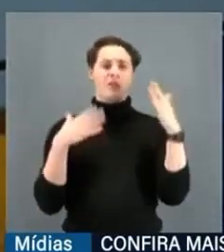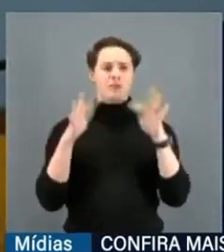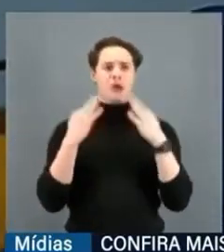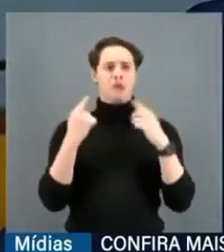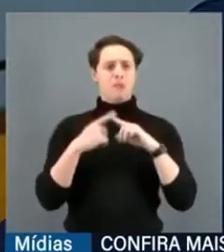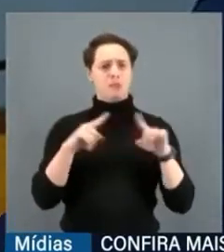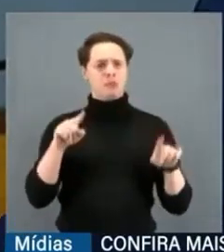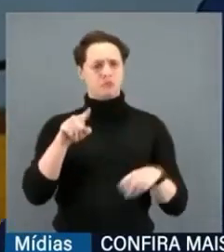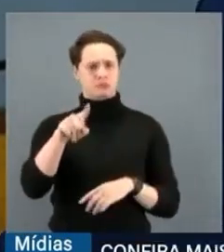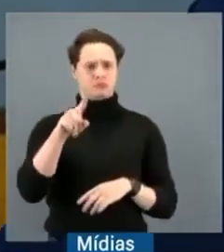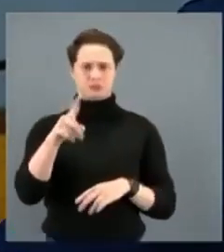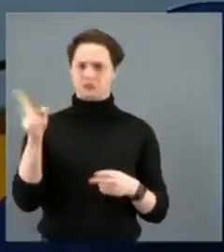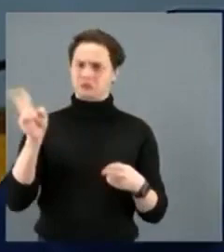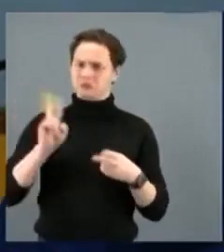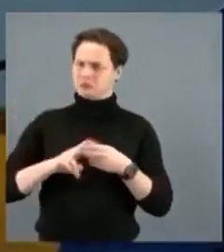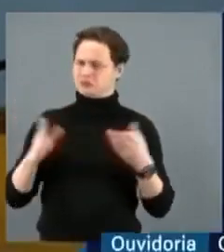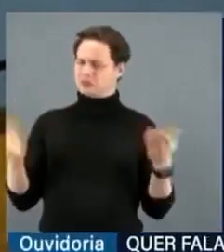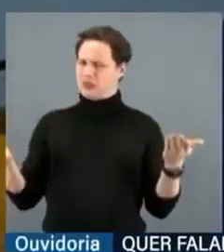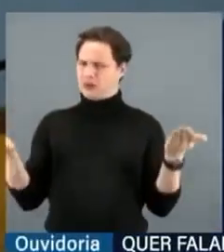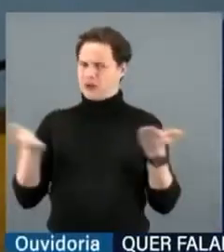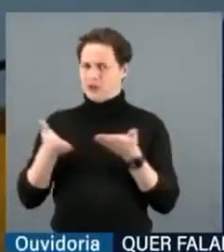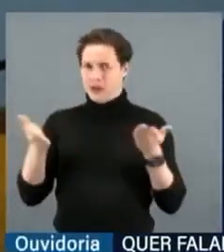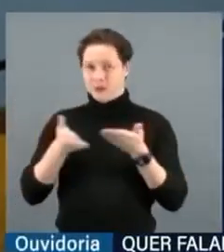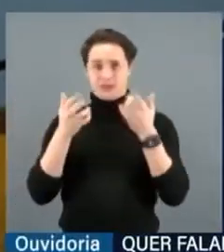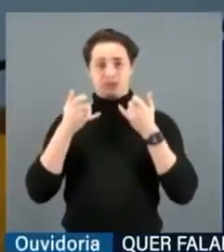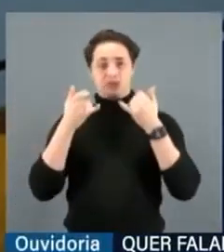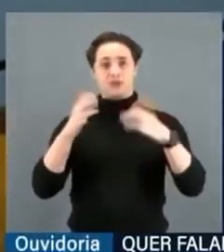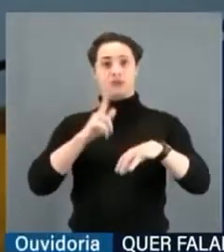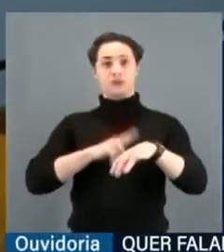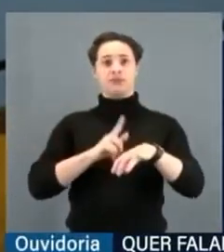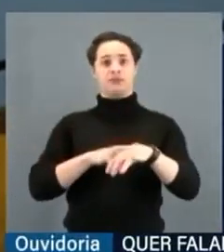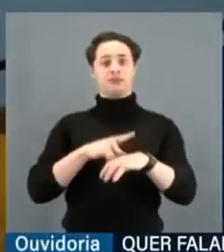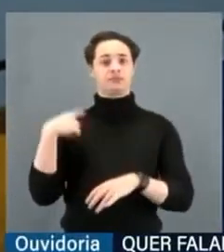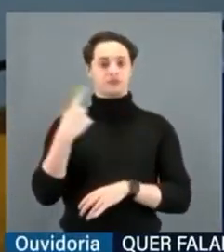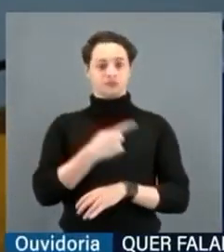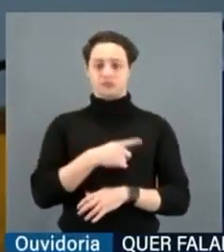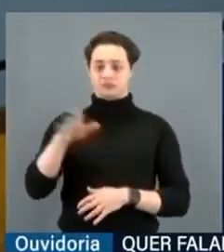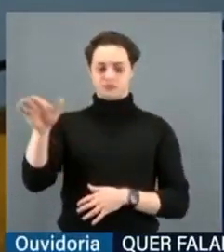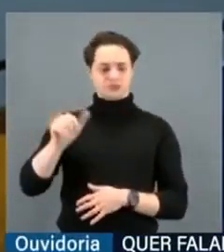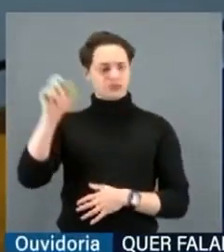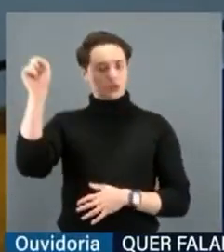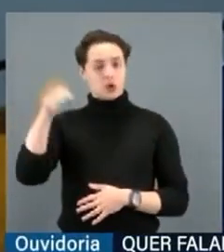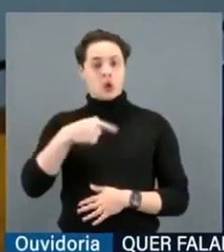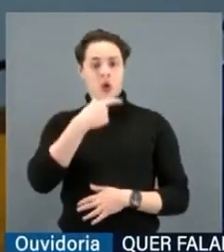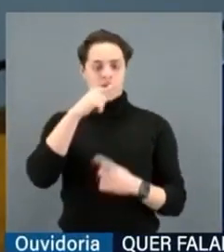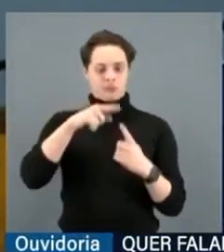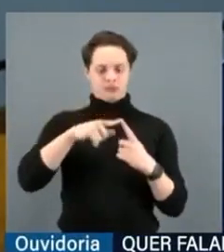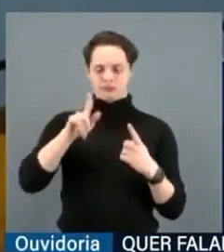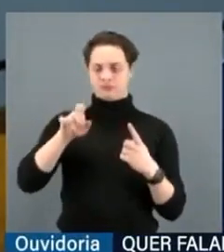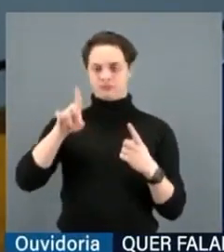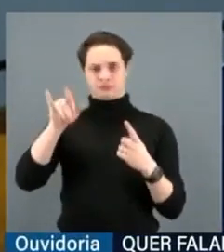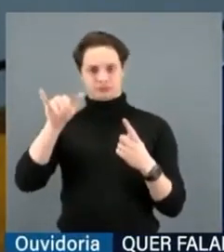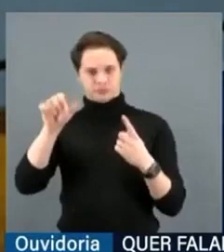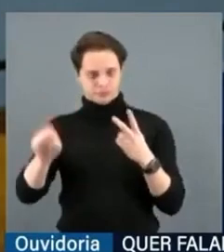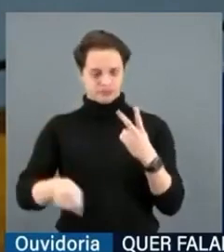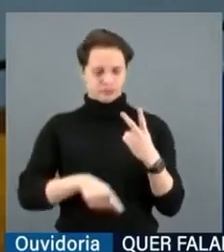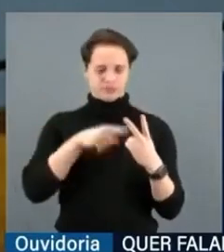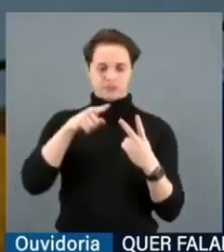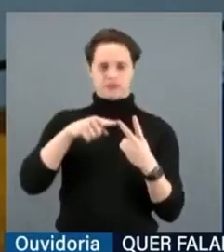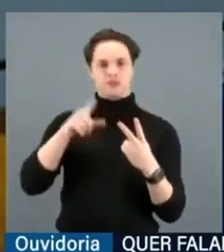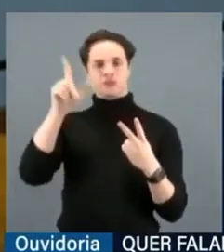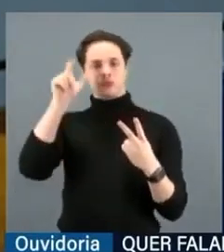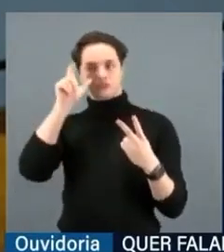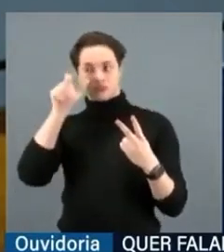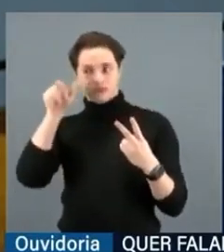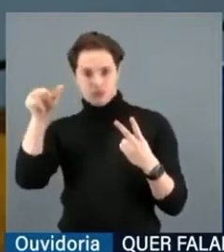Então, eu queria só falar uma situação aqui. Está na hora da gente convocar, né, o G. Dias, está na hora da gente convocar o